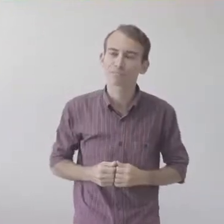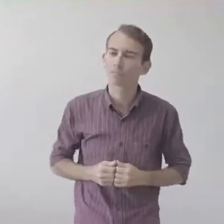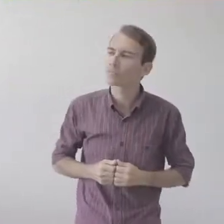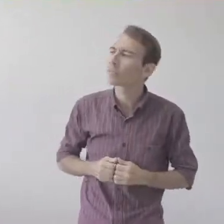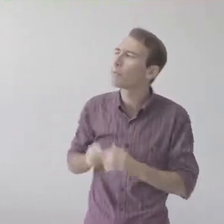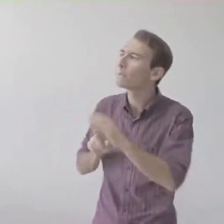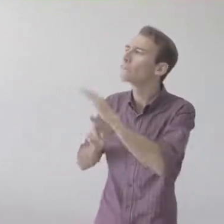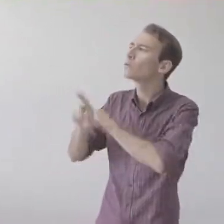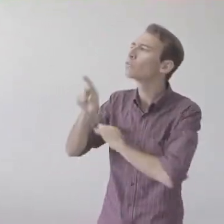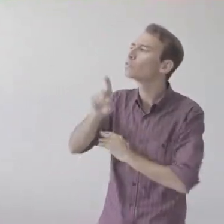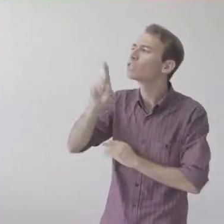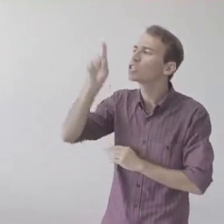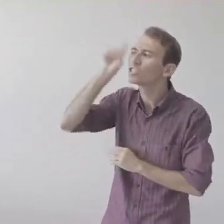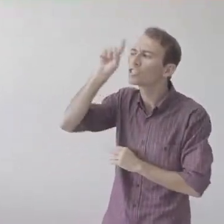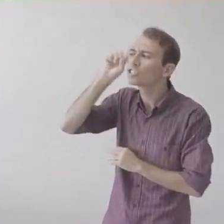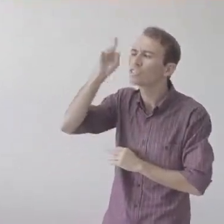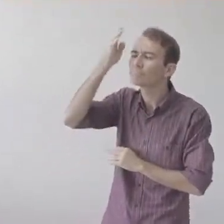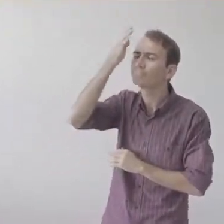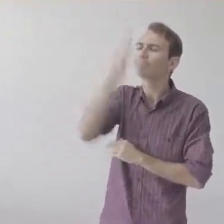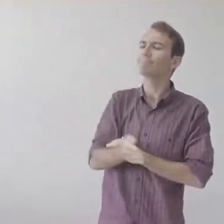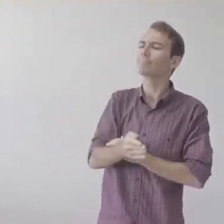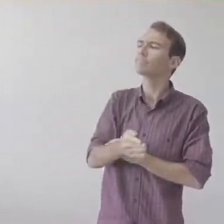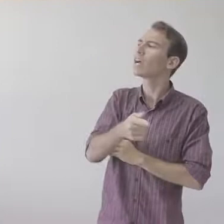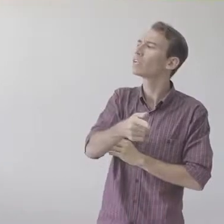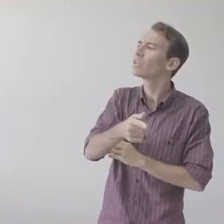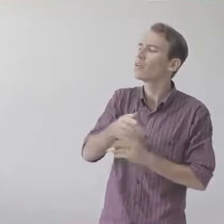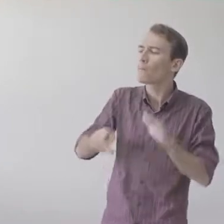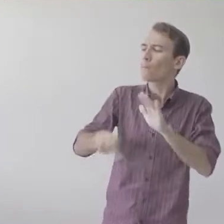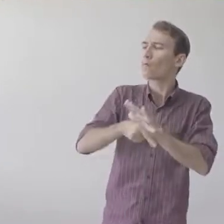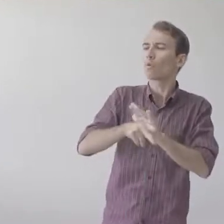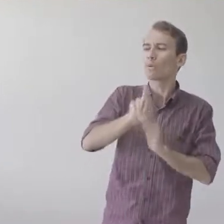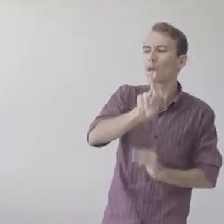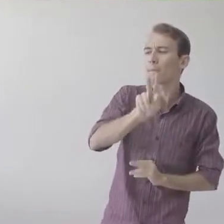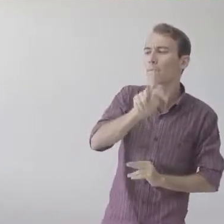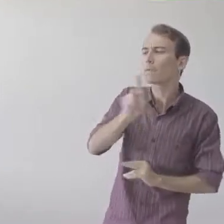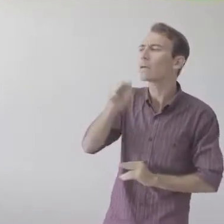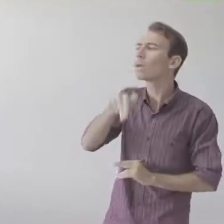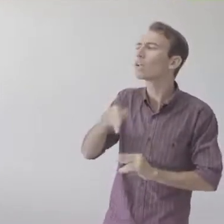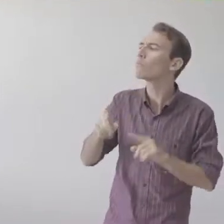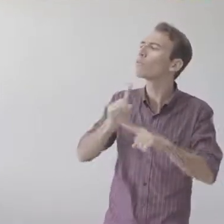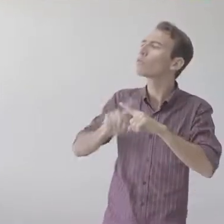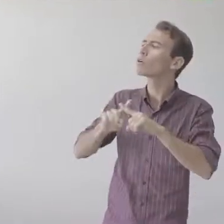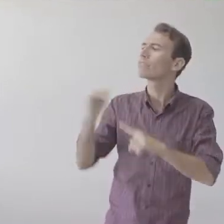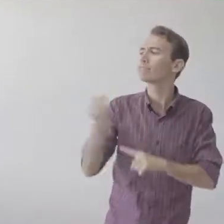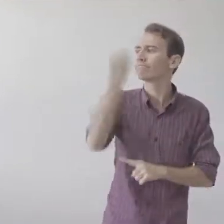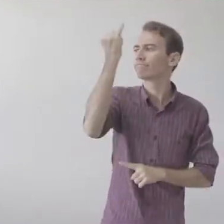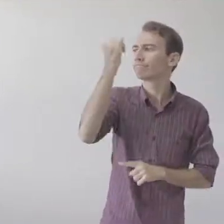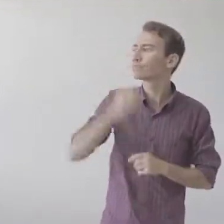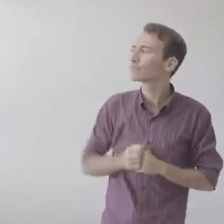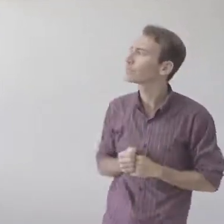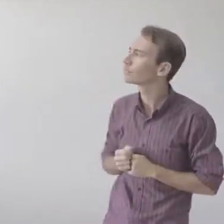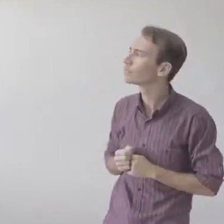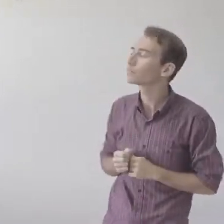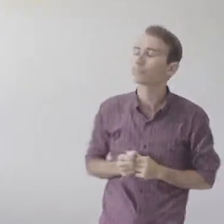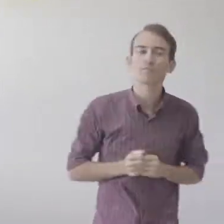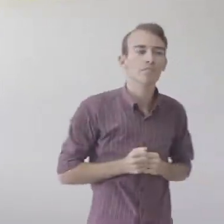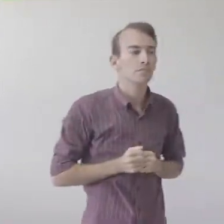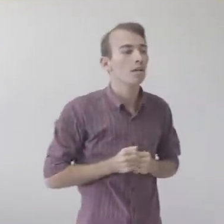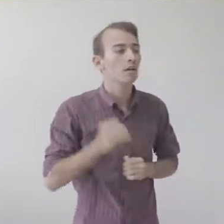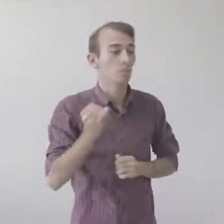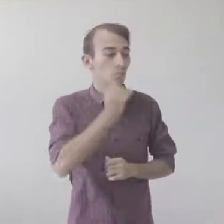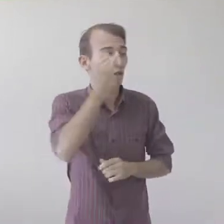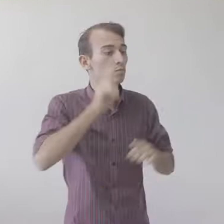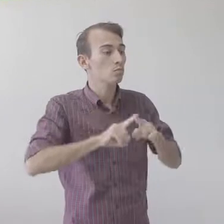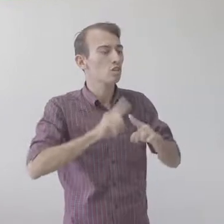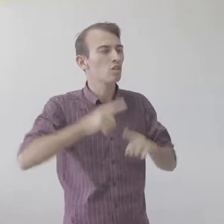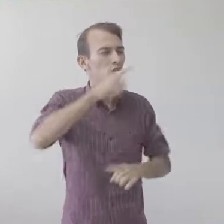dia é o dia nacional das rppn esse dia um marco para os rppn cestas essa data vem tramitando nela luta